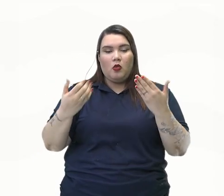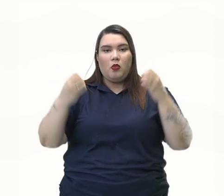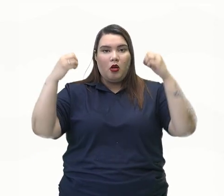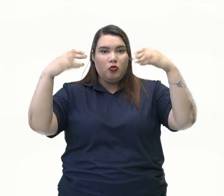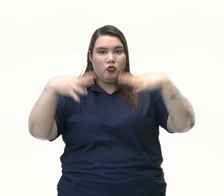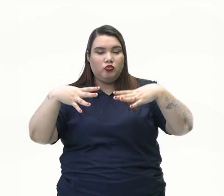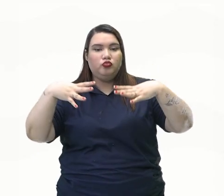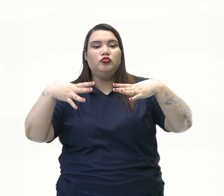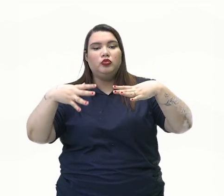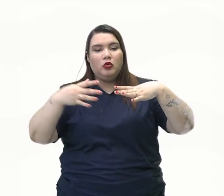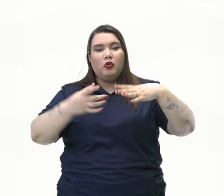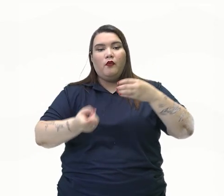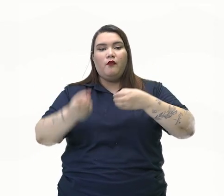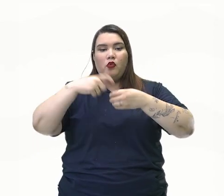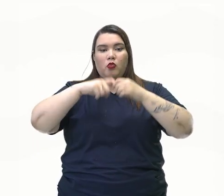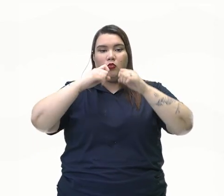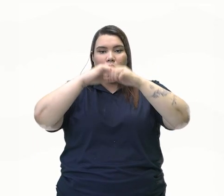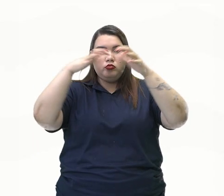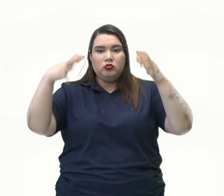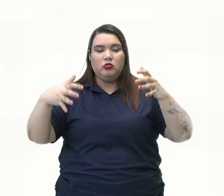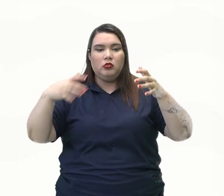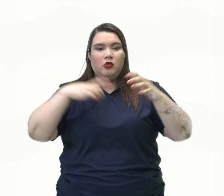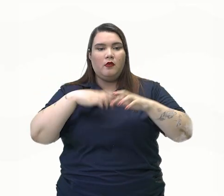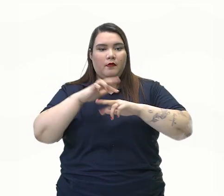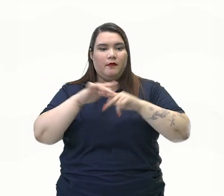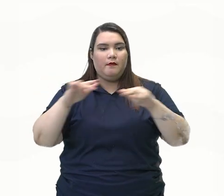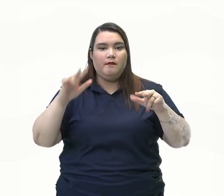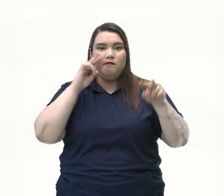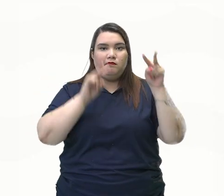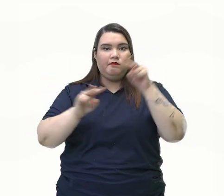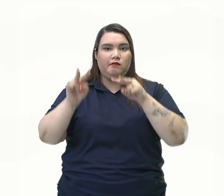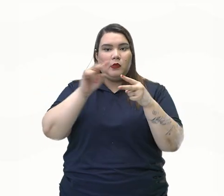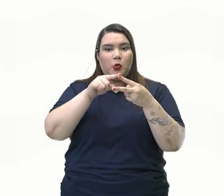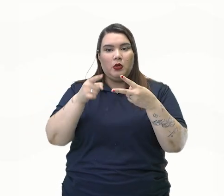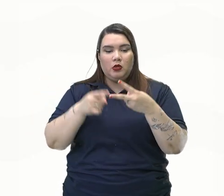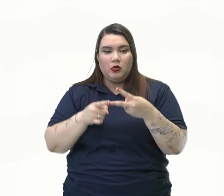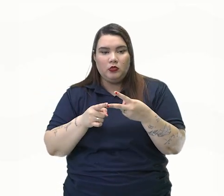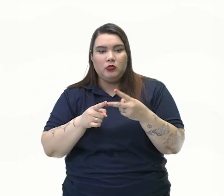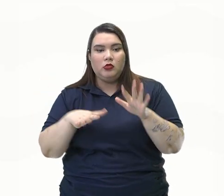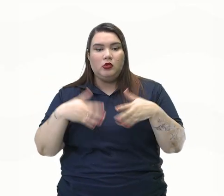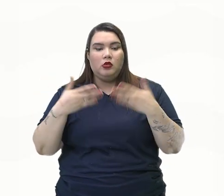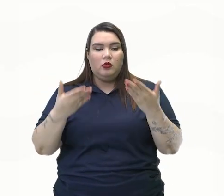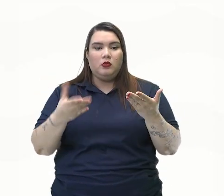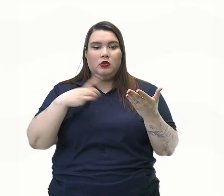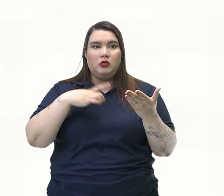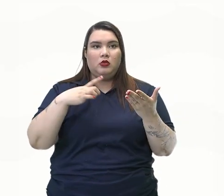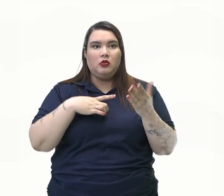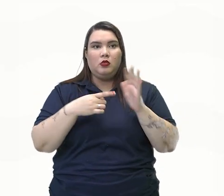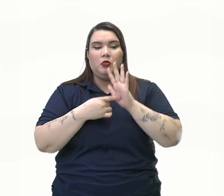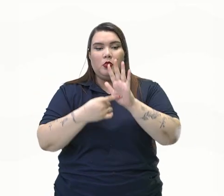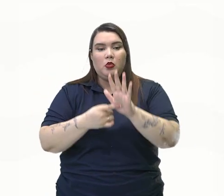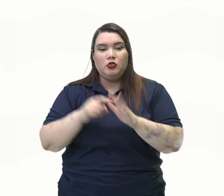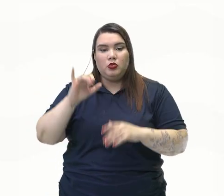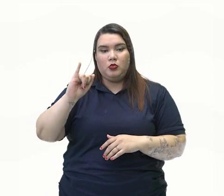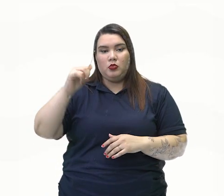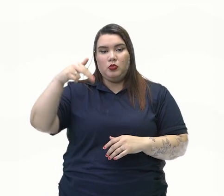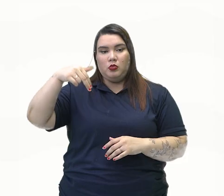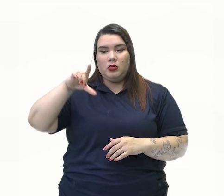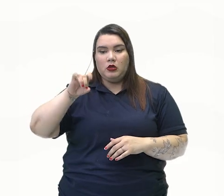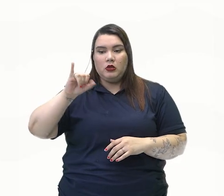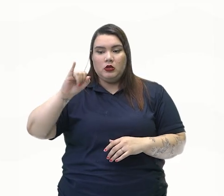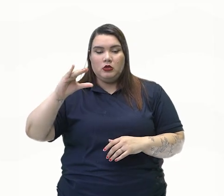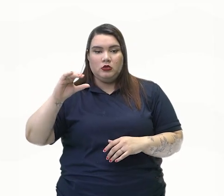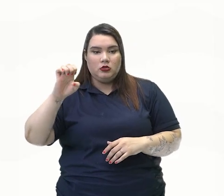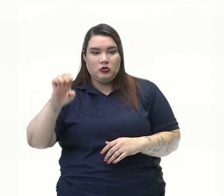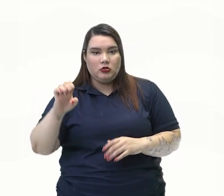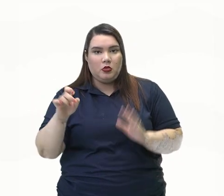faz a luz refratar de volta para a atmosfera, com diferentes ângulos. E nós temos aqui o